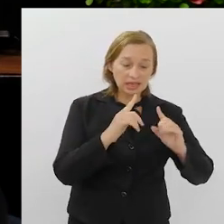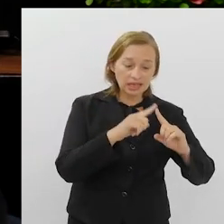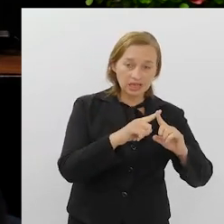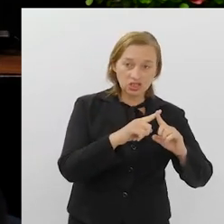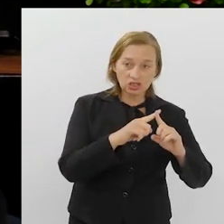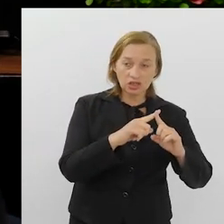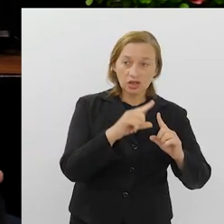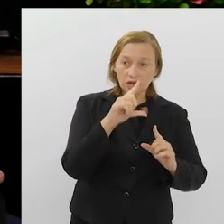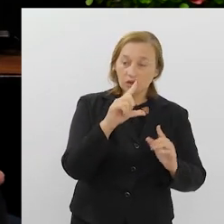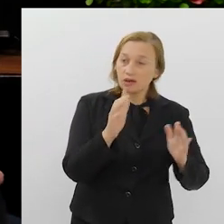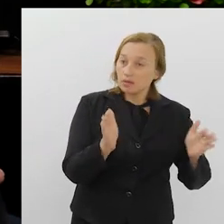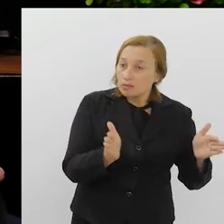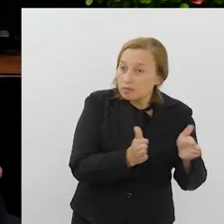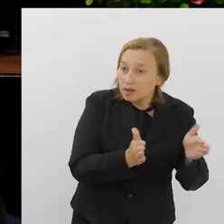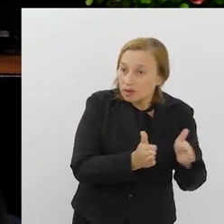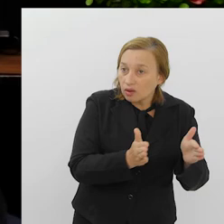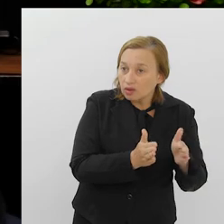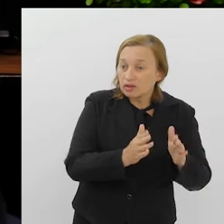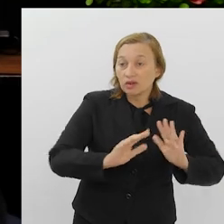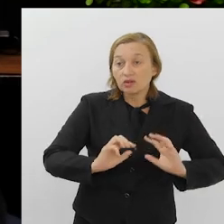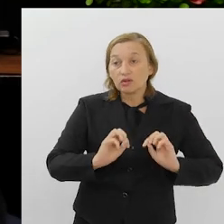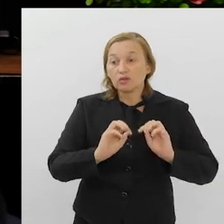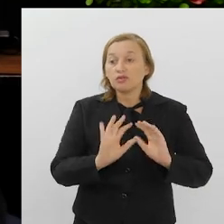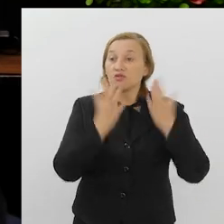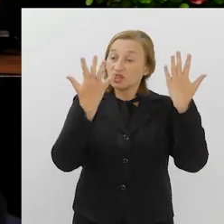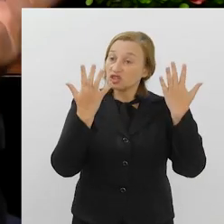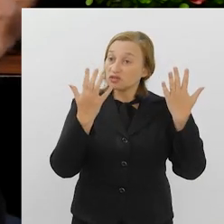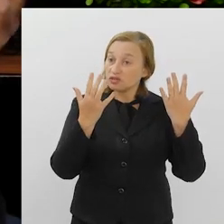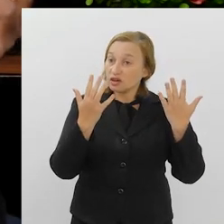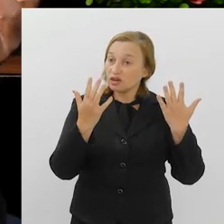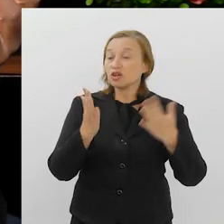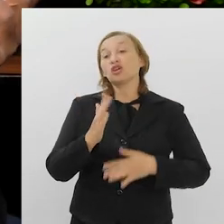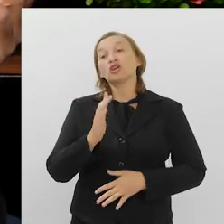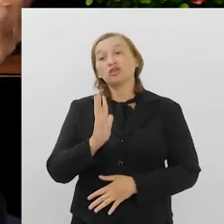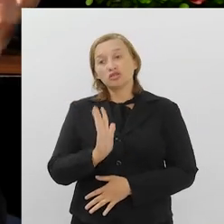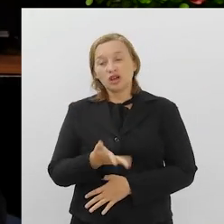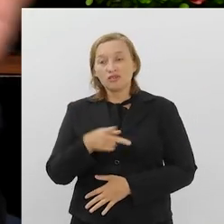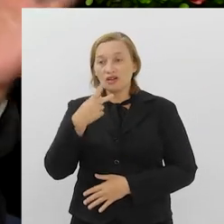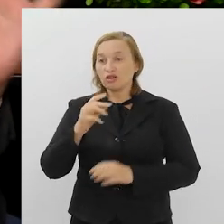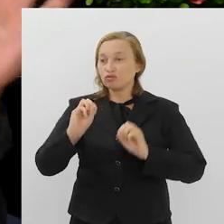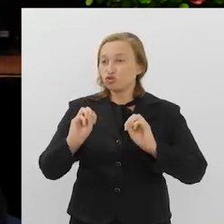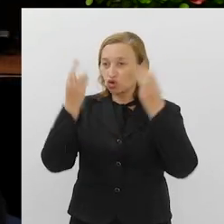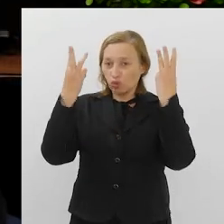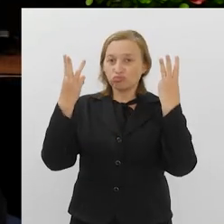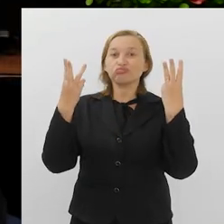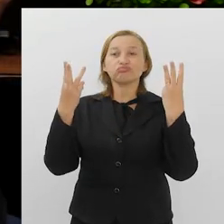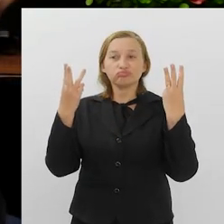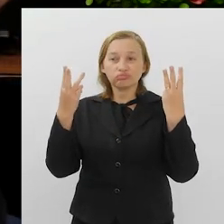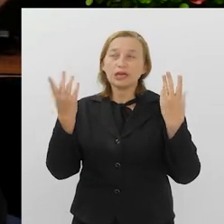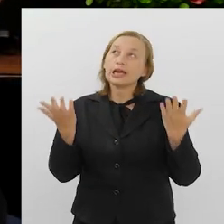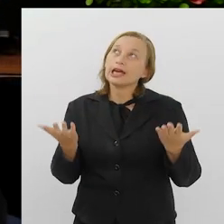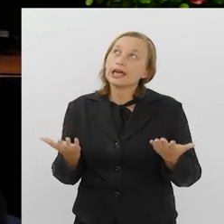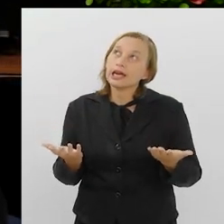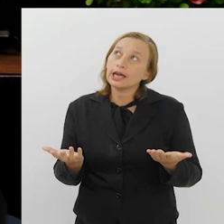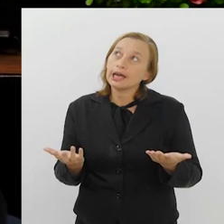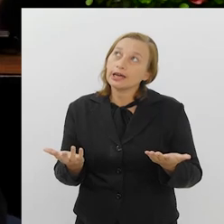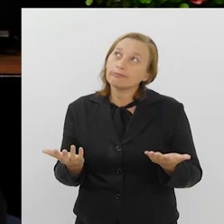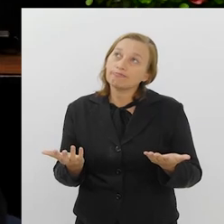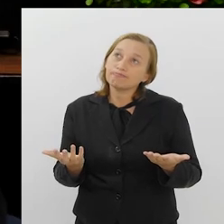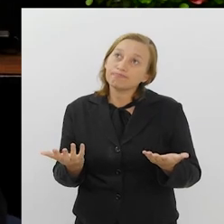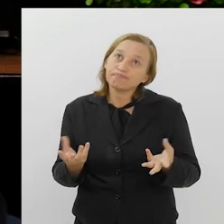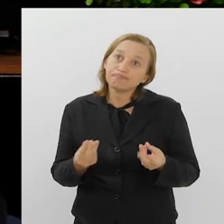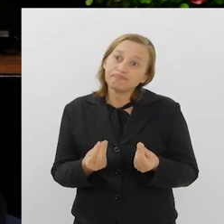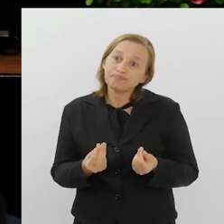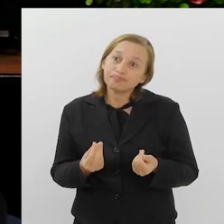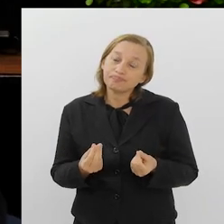são menores nós teremos um um um festival que eu já chamaria de um show né um show